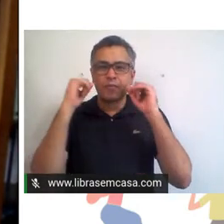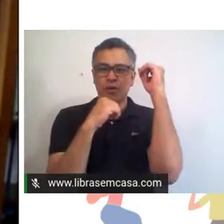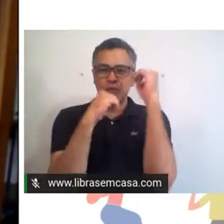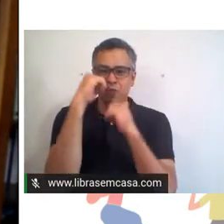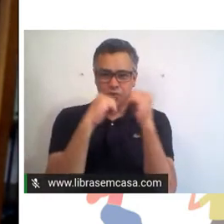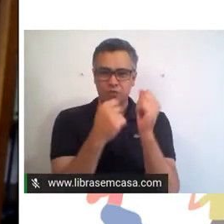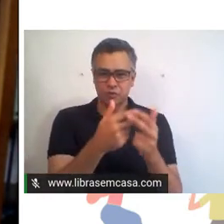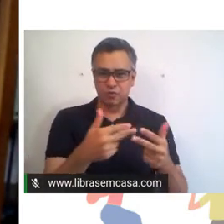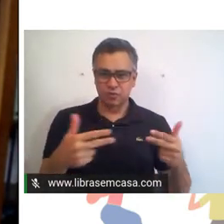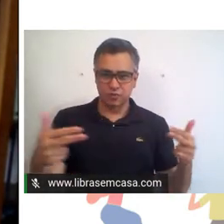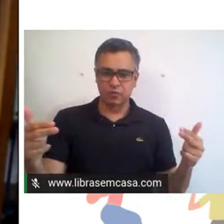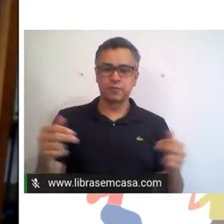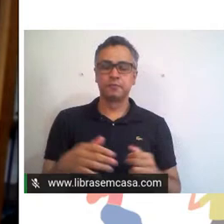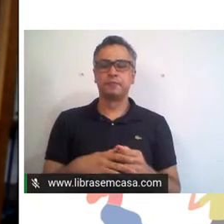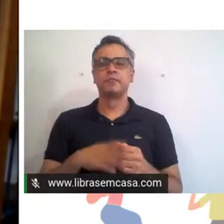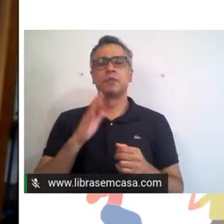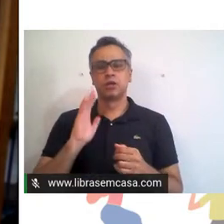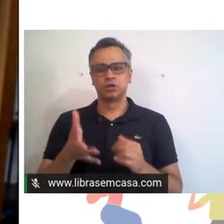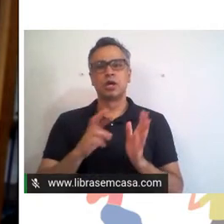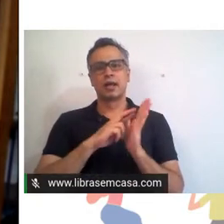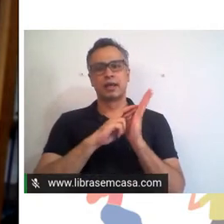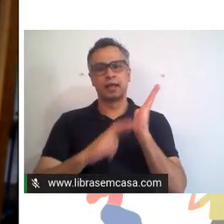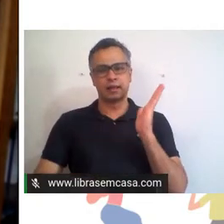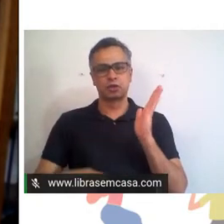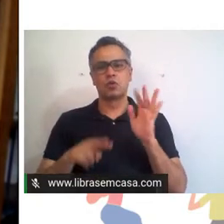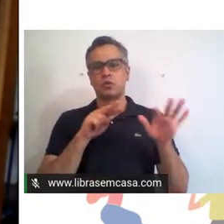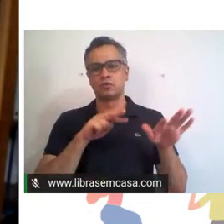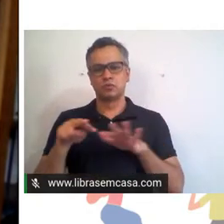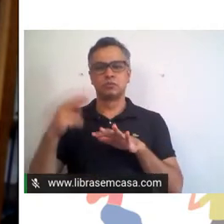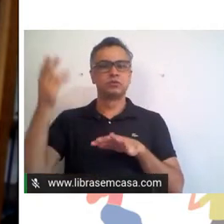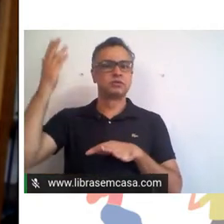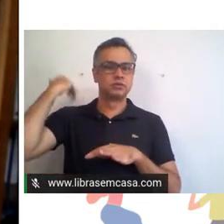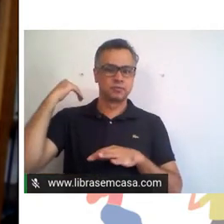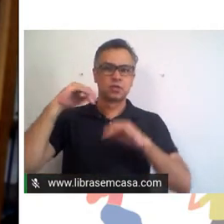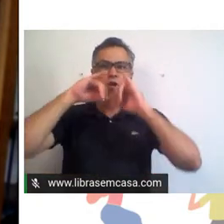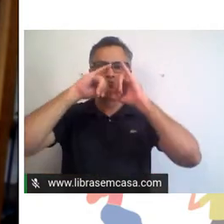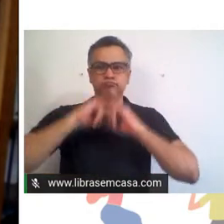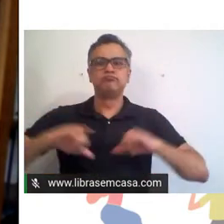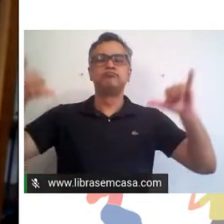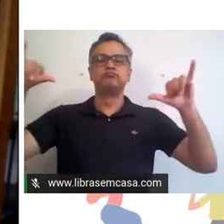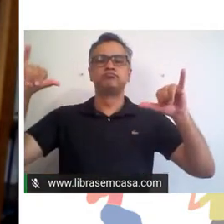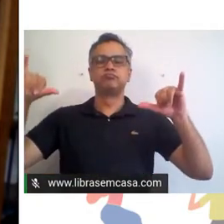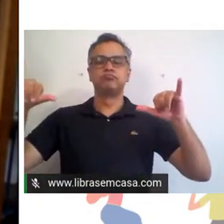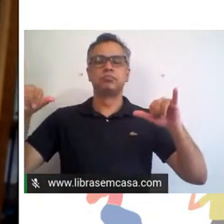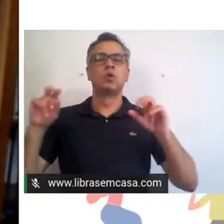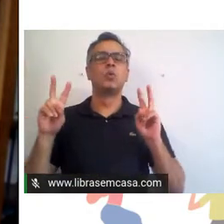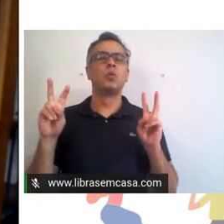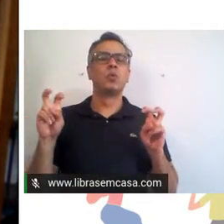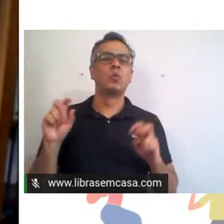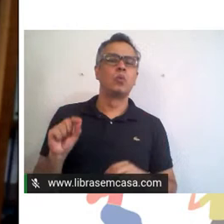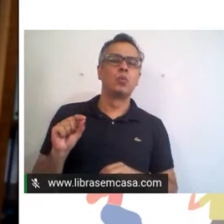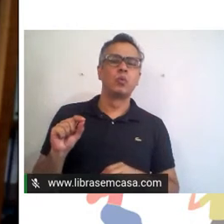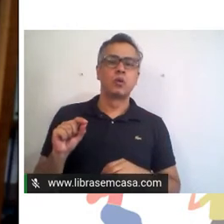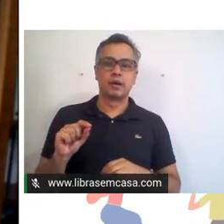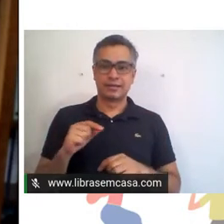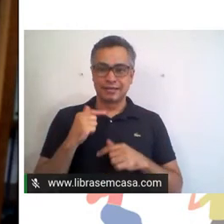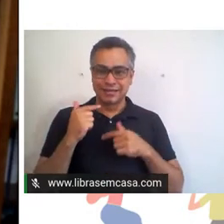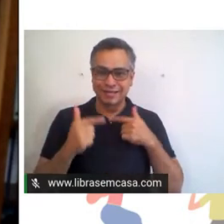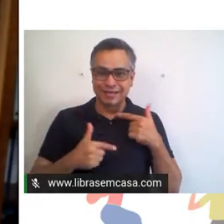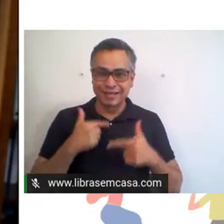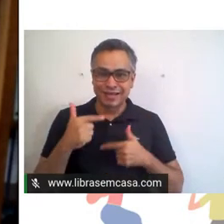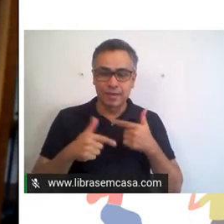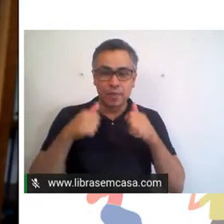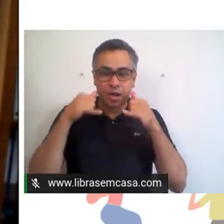governamentais soltou um relatório na semana passada mostrando que as atividades agropecuárias